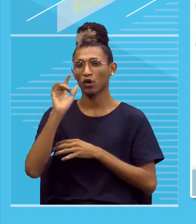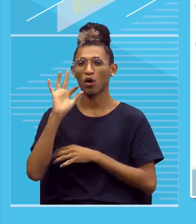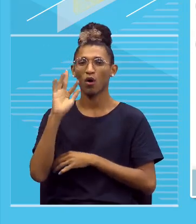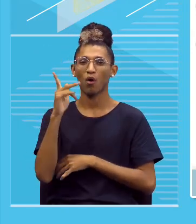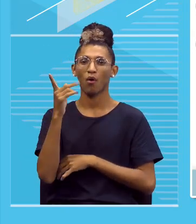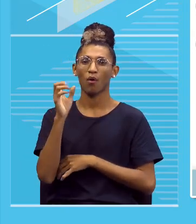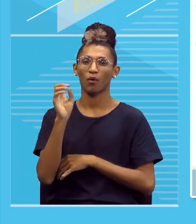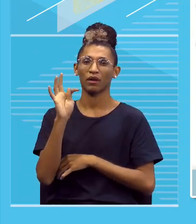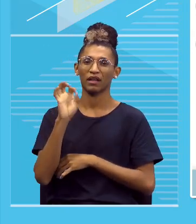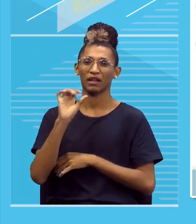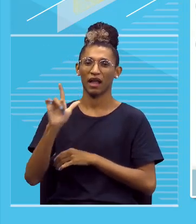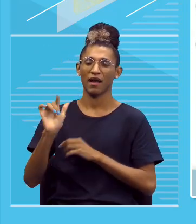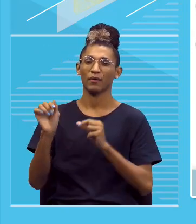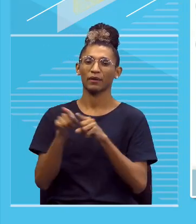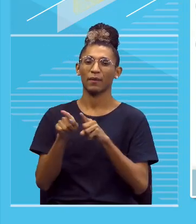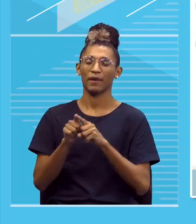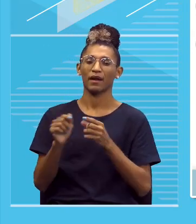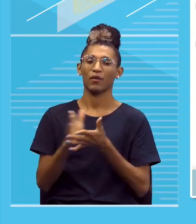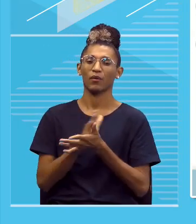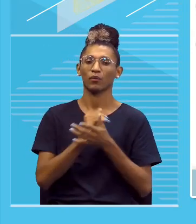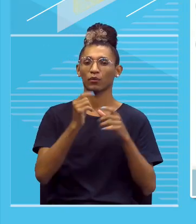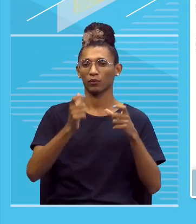parques ambientais